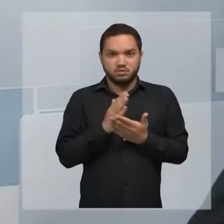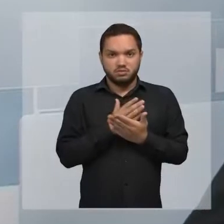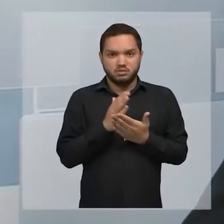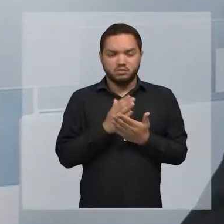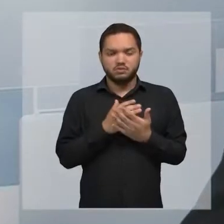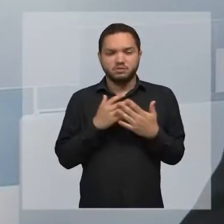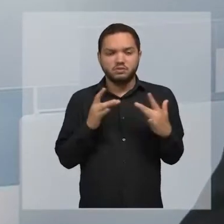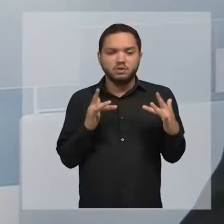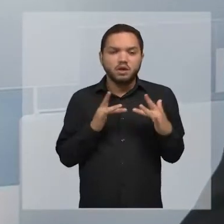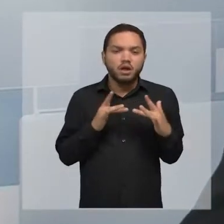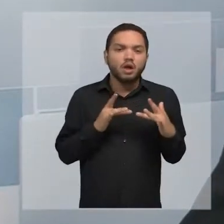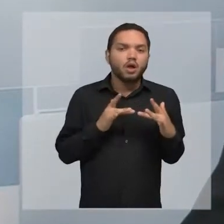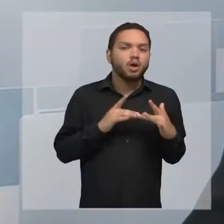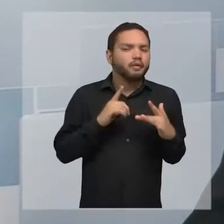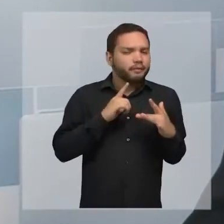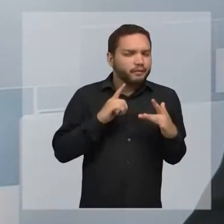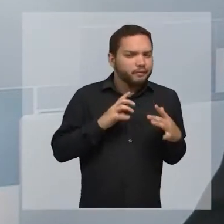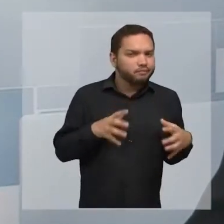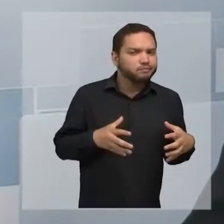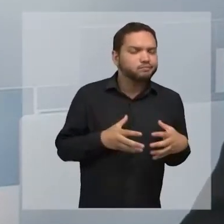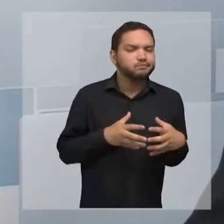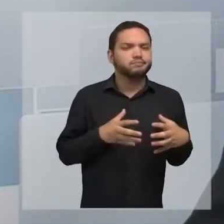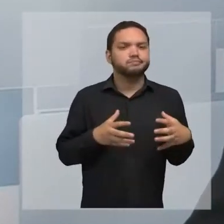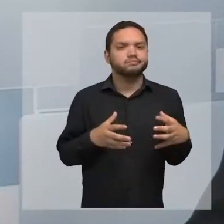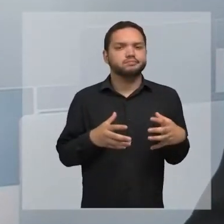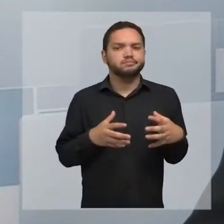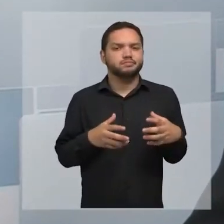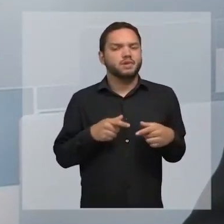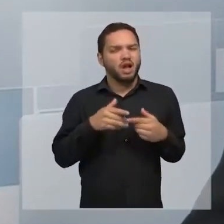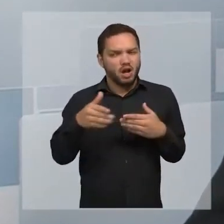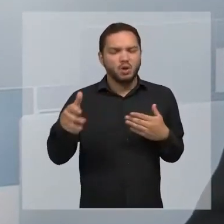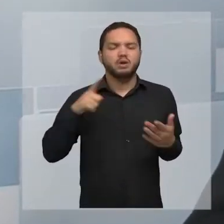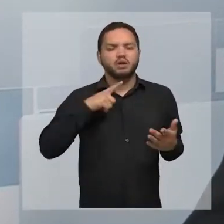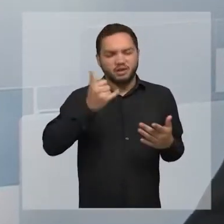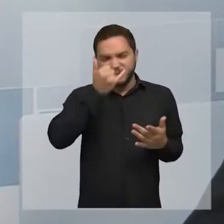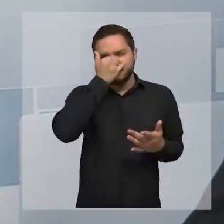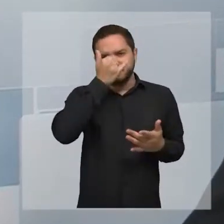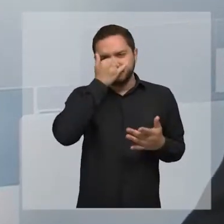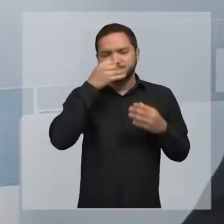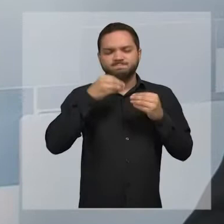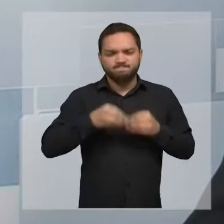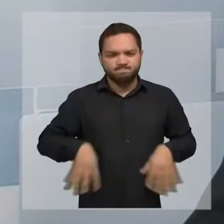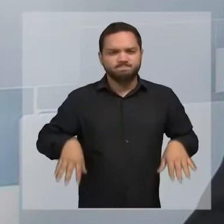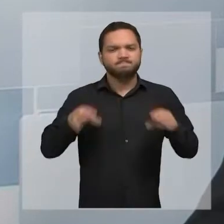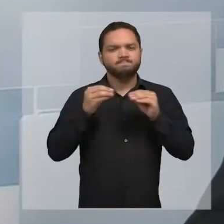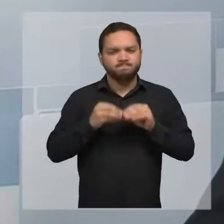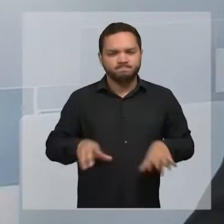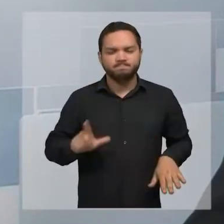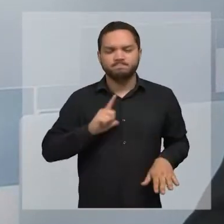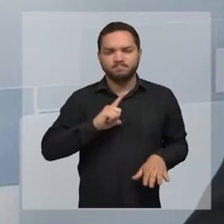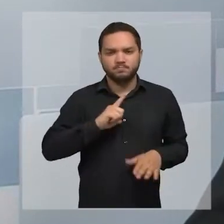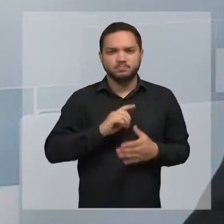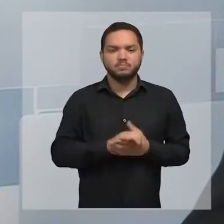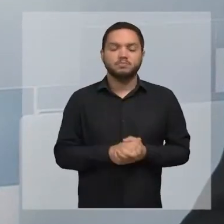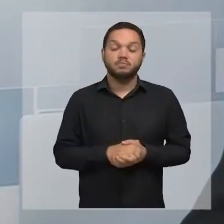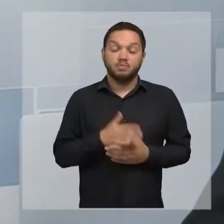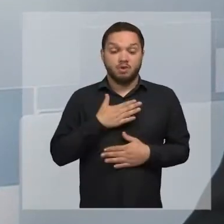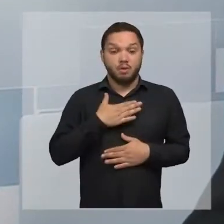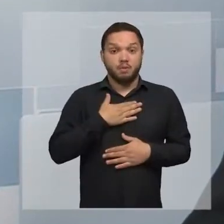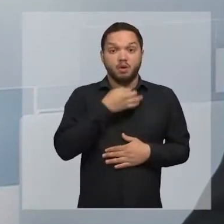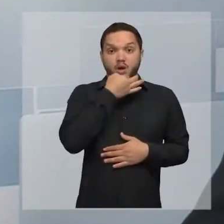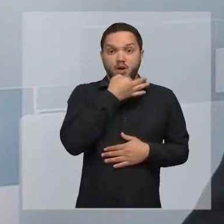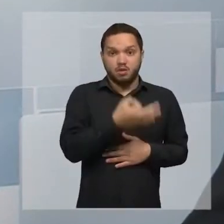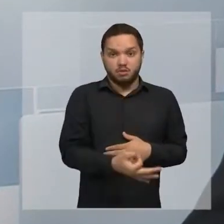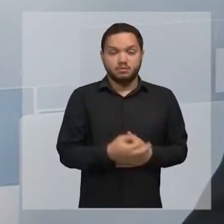outros mais próximo que deviam e pagando um preço muito caro, tá entendendo?